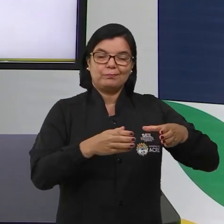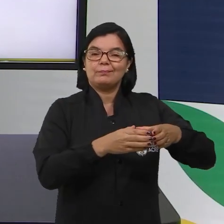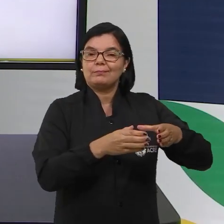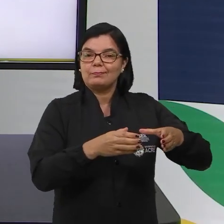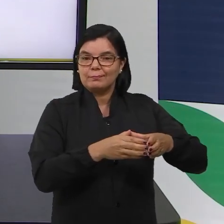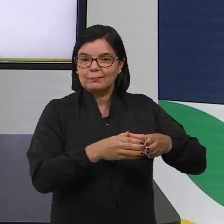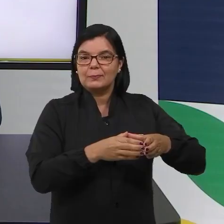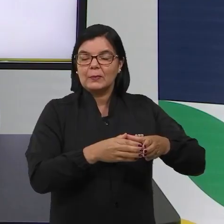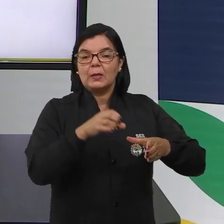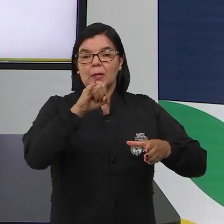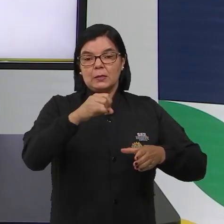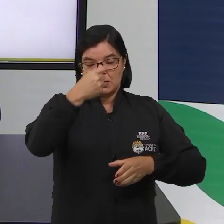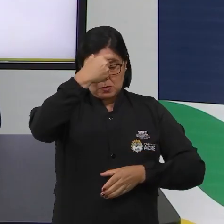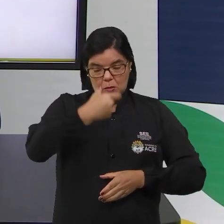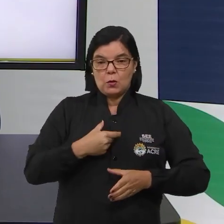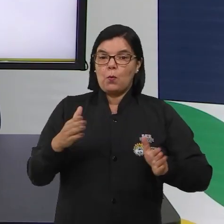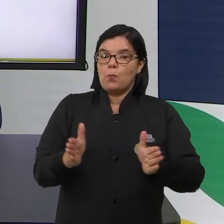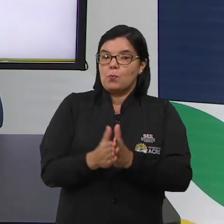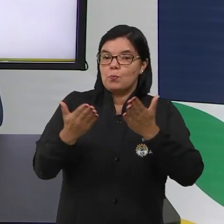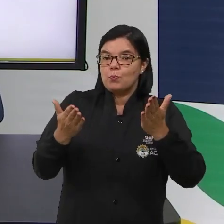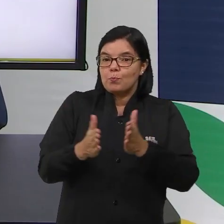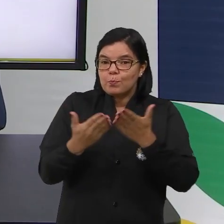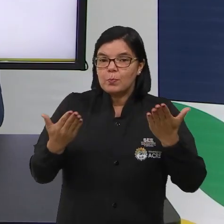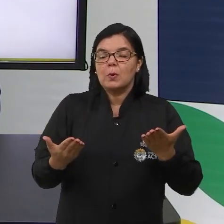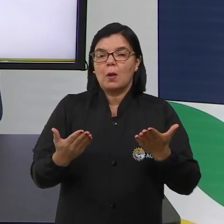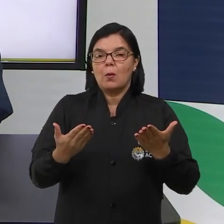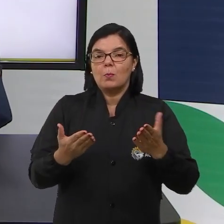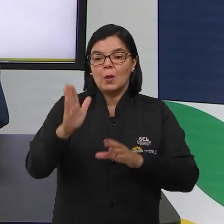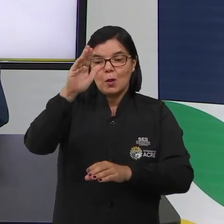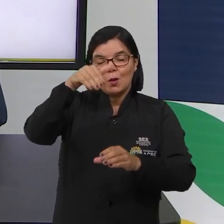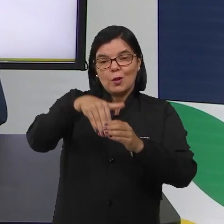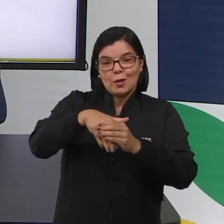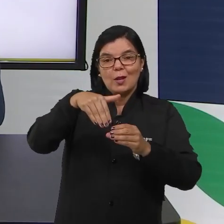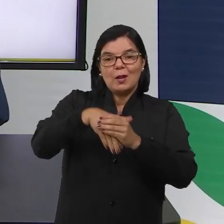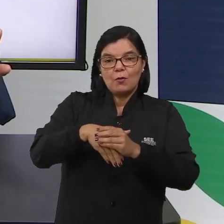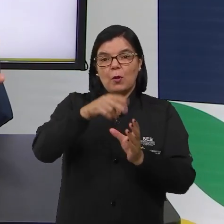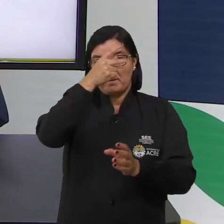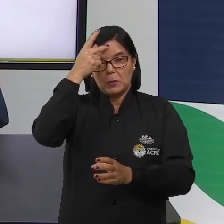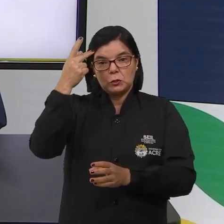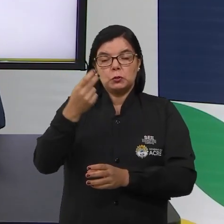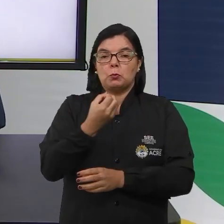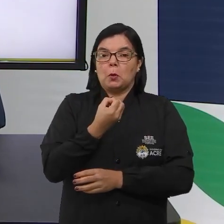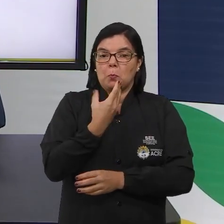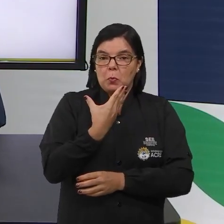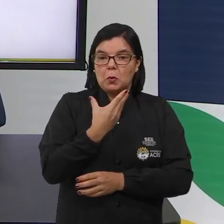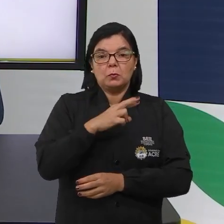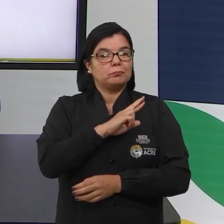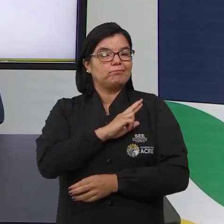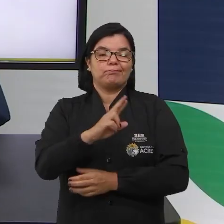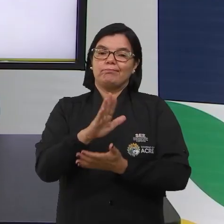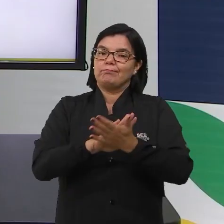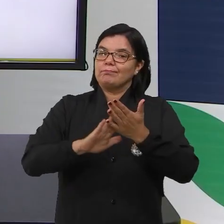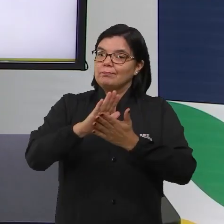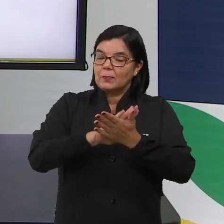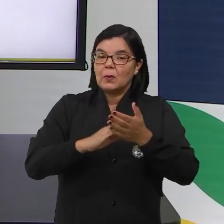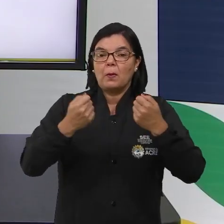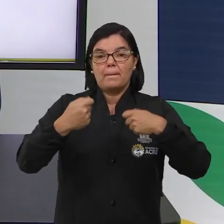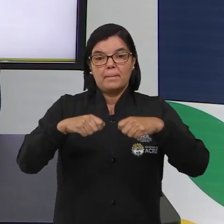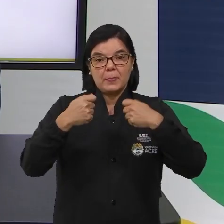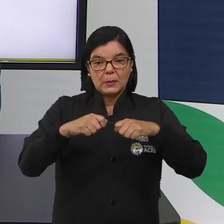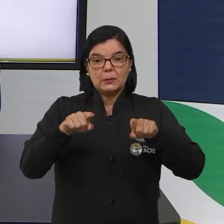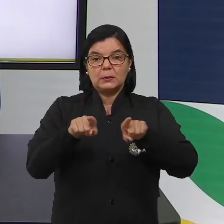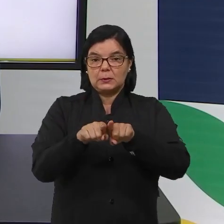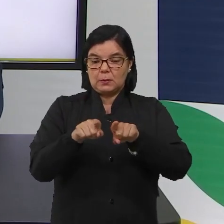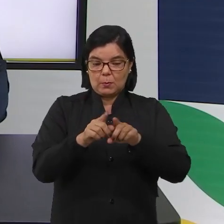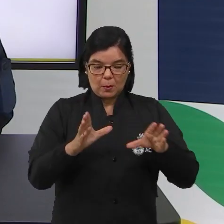classe. Então, se eu sou pobre, vaqueiro, e elejo fazendeiro, eu não vou estar sendo representado, eu tenho que eleger alguém da